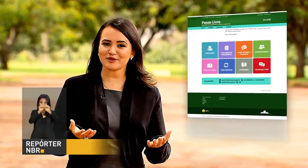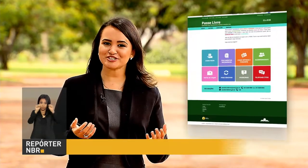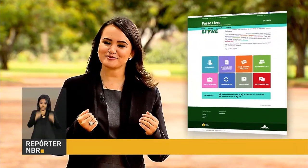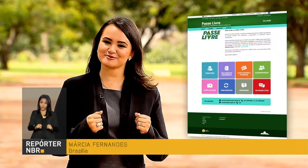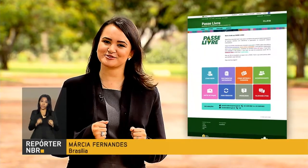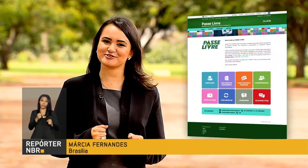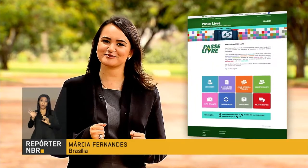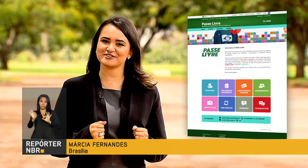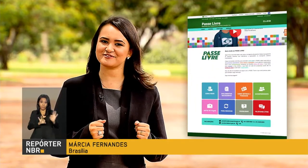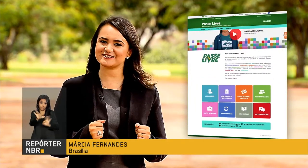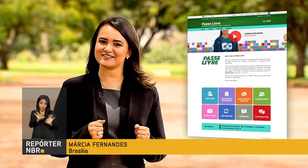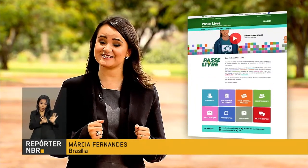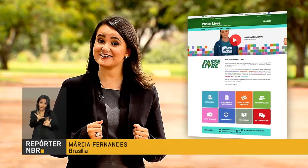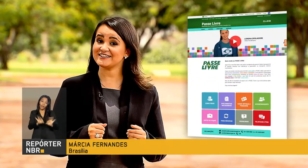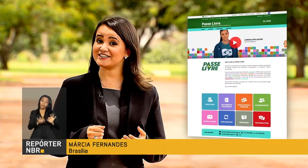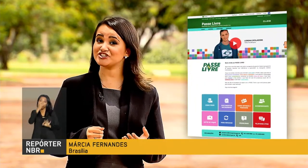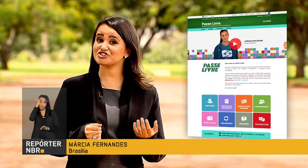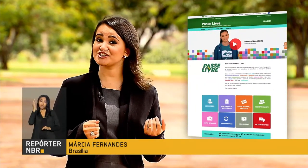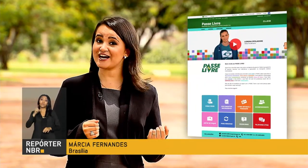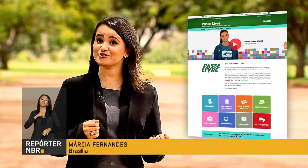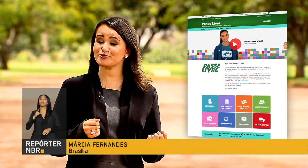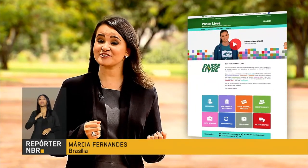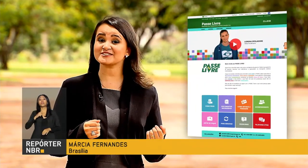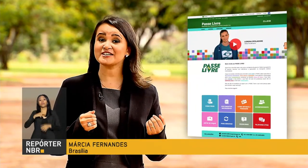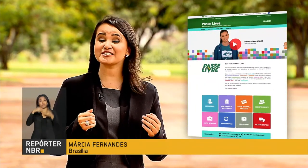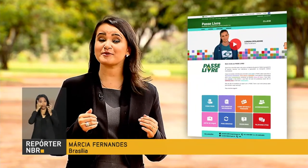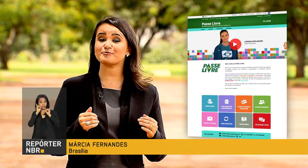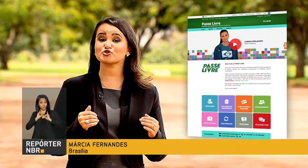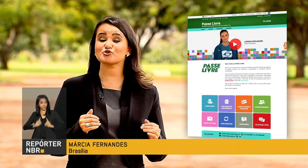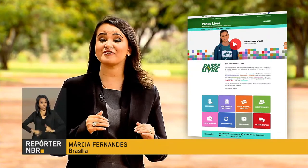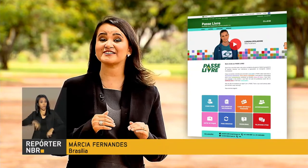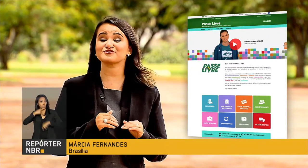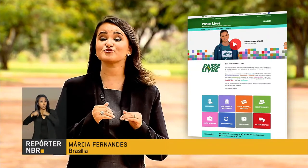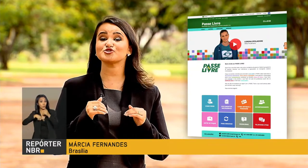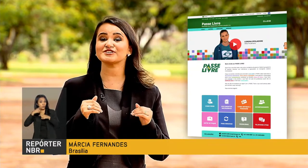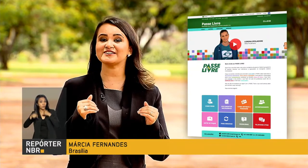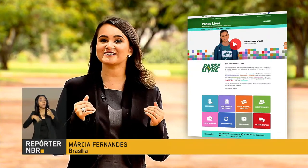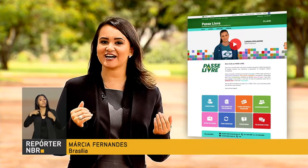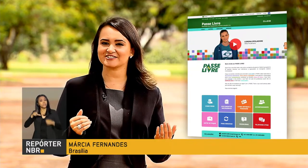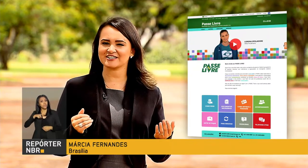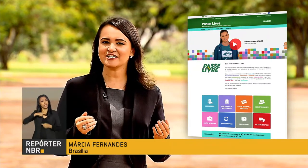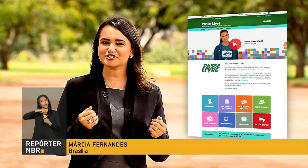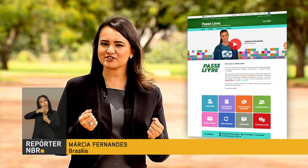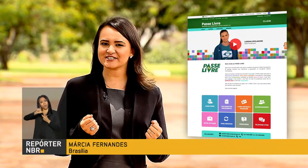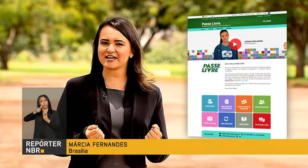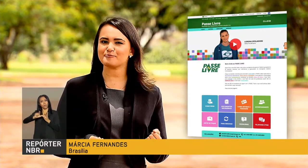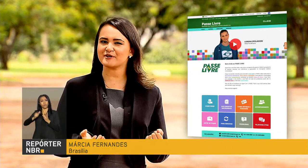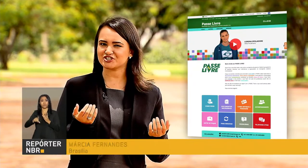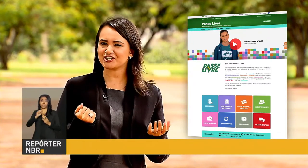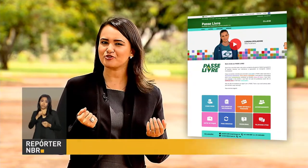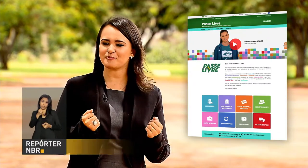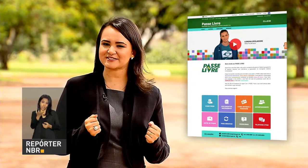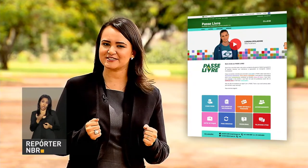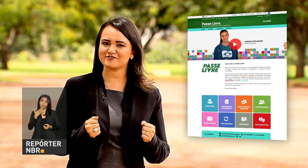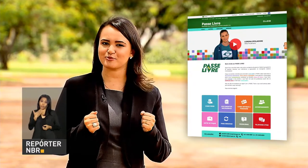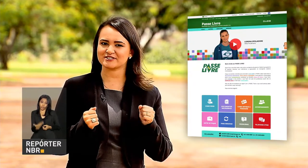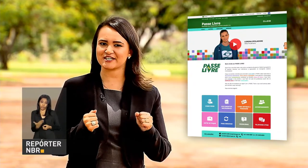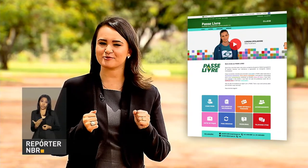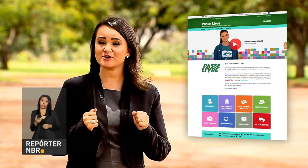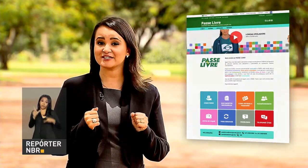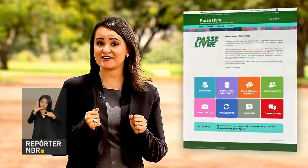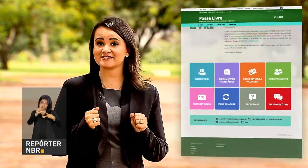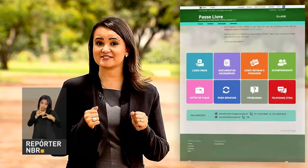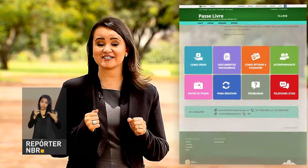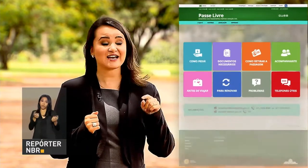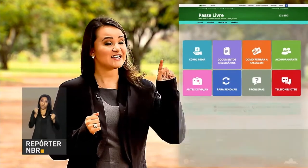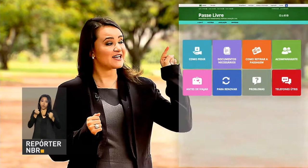para as pessoas com deficiência e além de tirar dúvidas também possui várias funcionalidades se você quer pedir o passe livre por exemplo